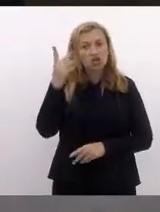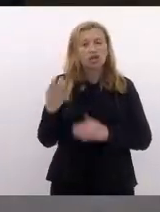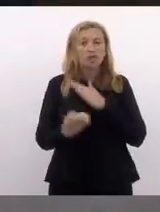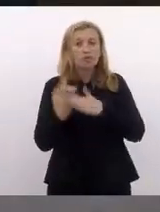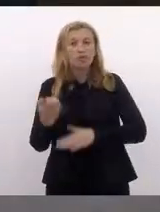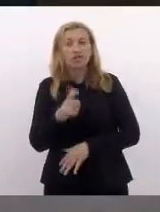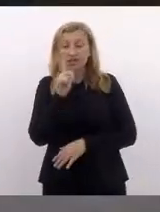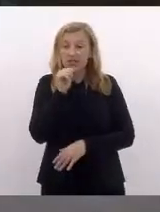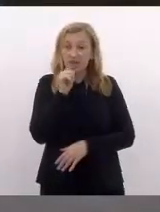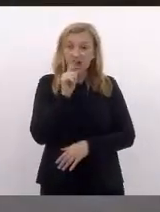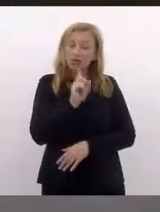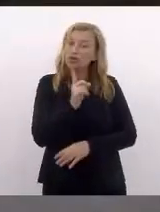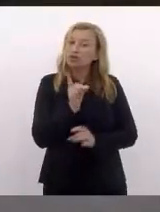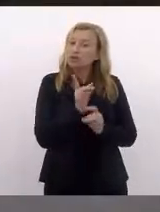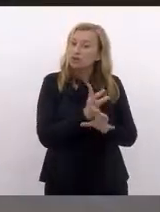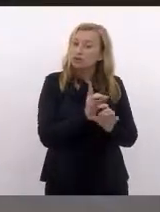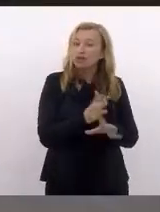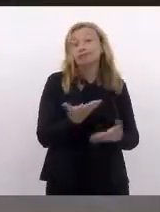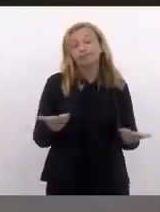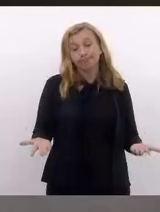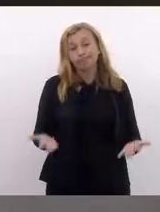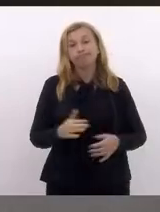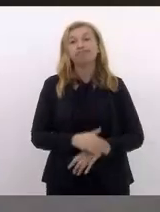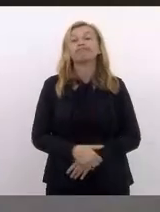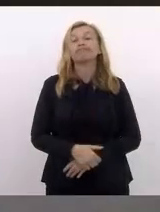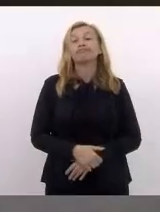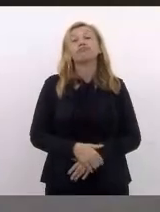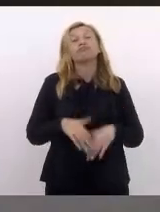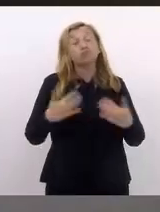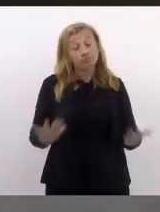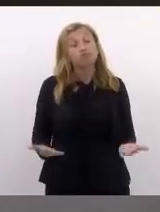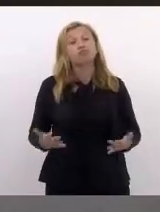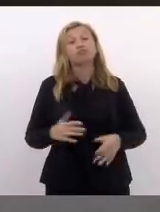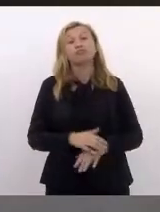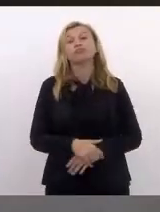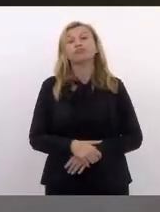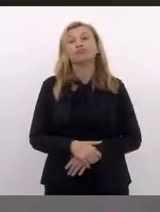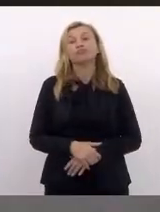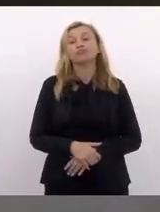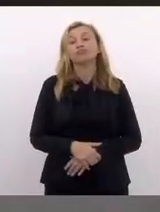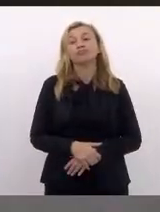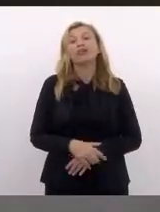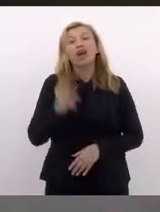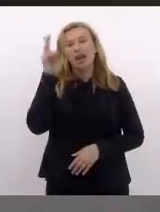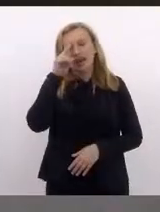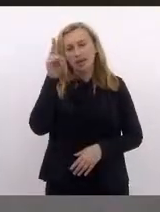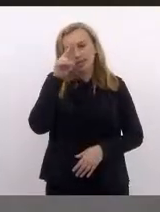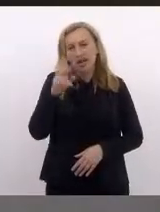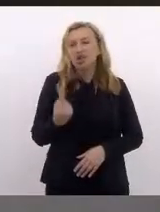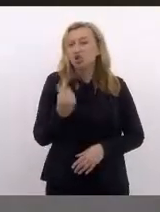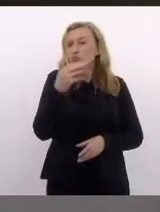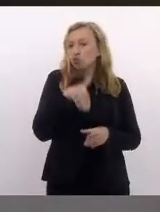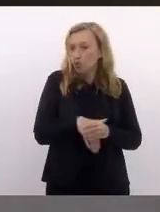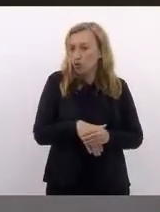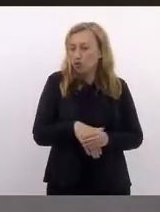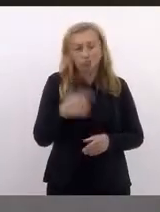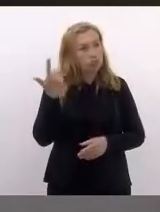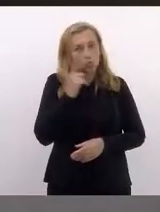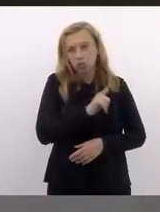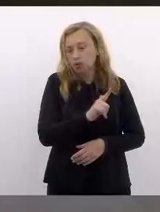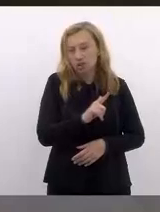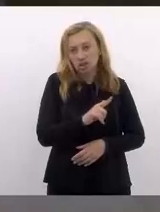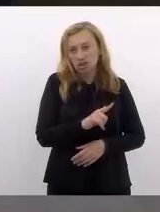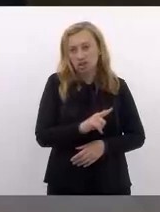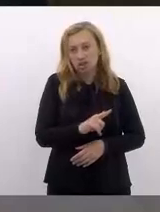da Cedae que não tivesse a processo privatização então tem Android faz de um voto nós não